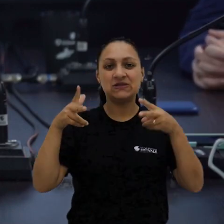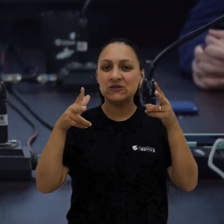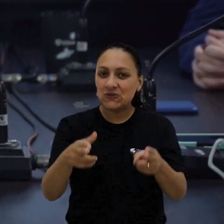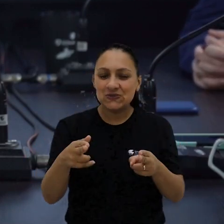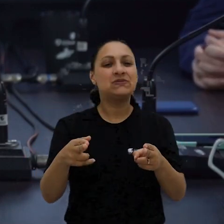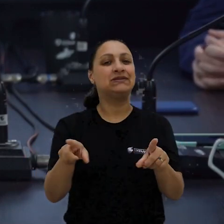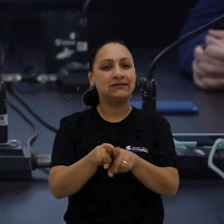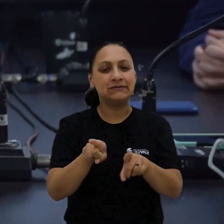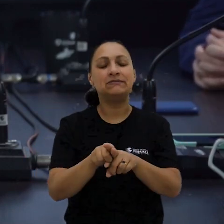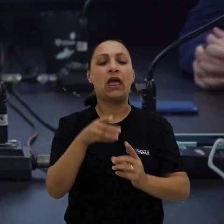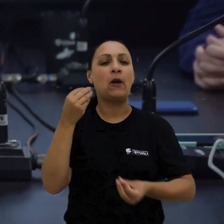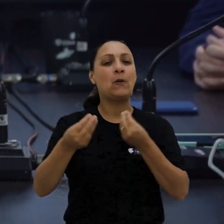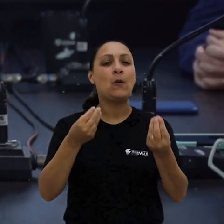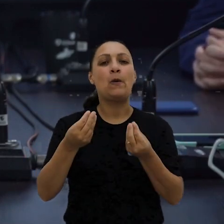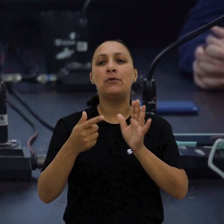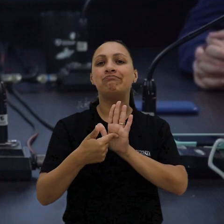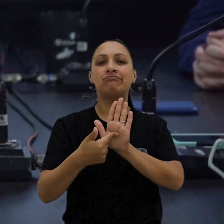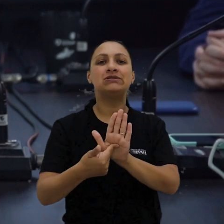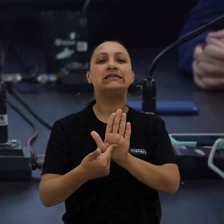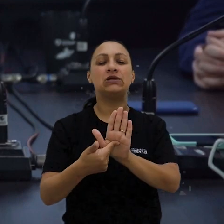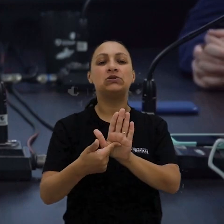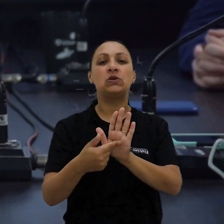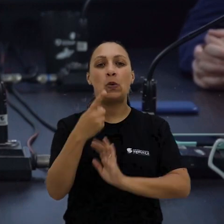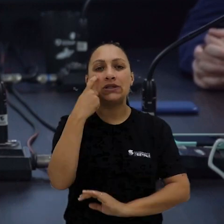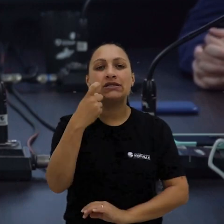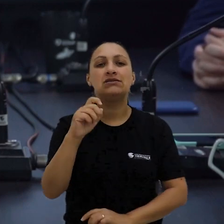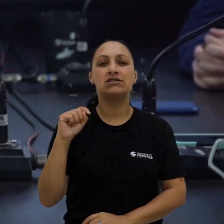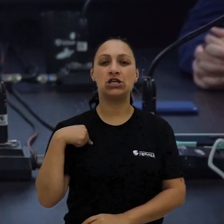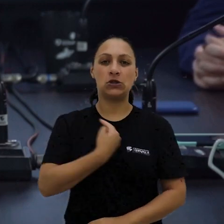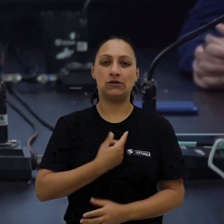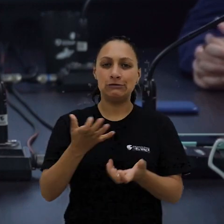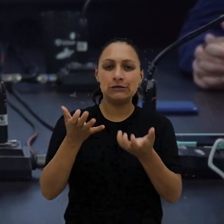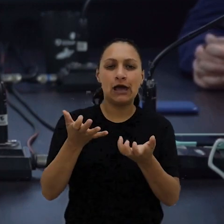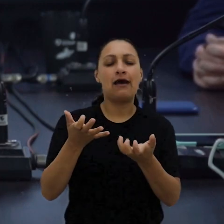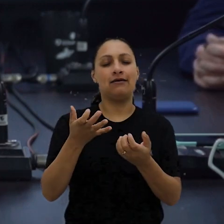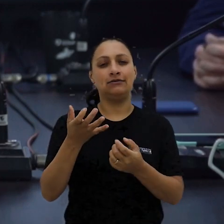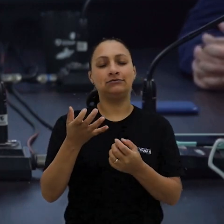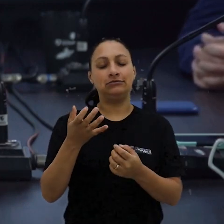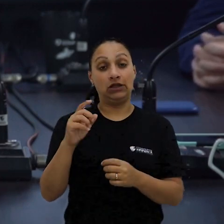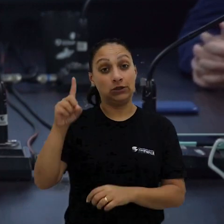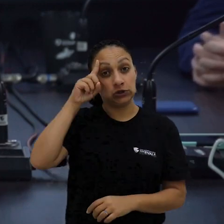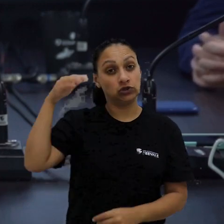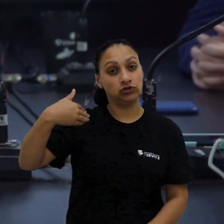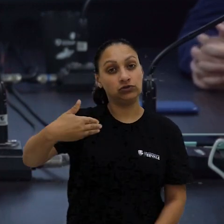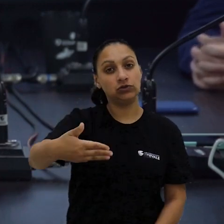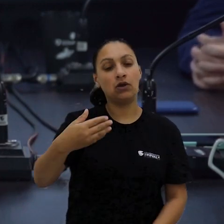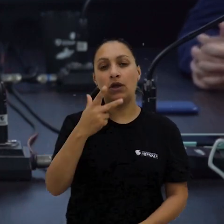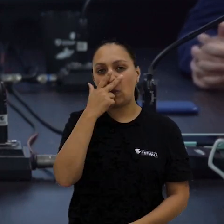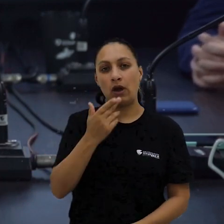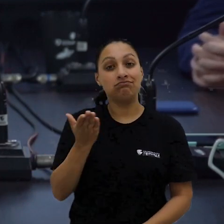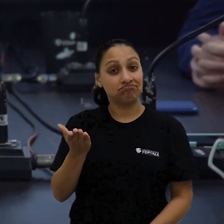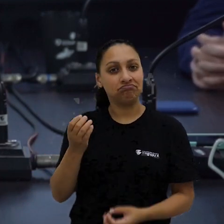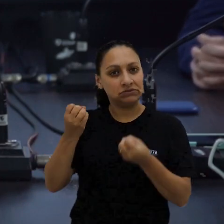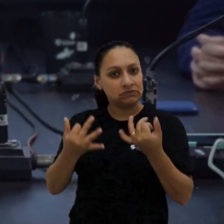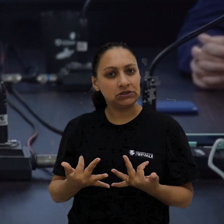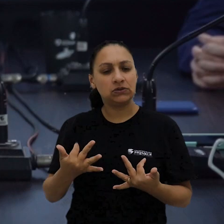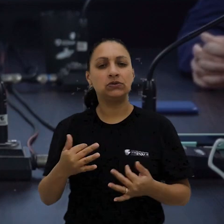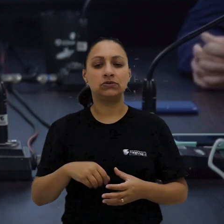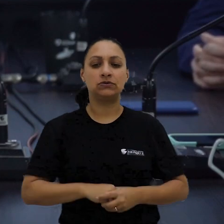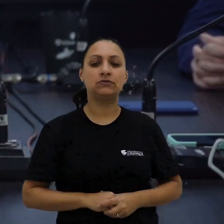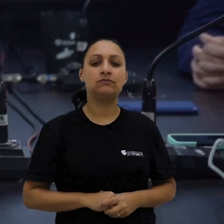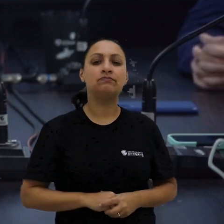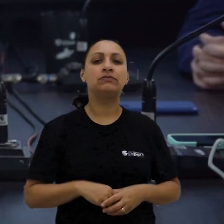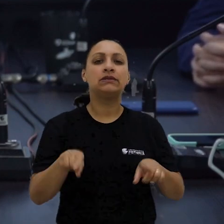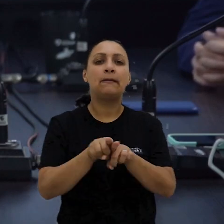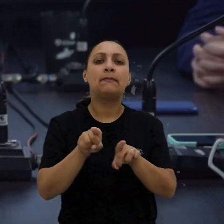é a ilustração, eu vejo como uma ilustração do que a gente pretende, do que a gente tem feito no dia a dia. Como o Manu falou, essa demanda vem de empresas,